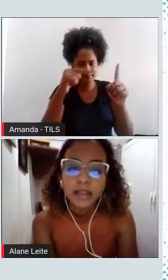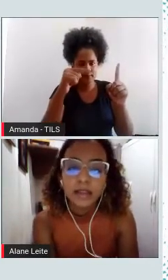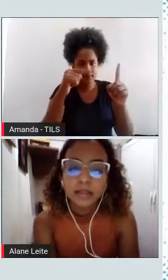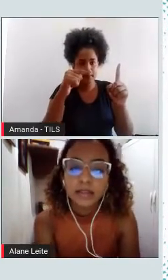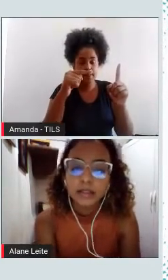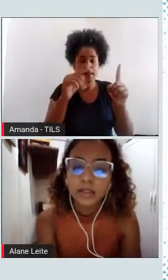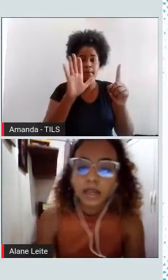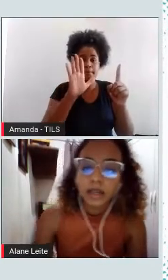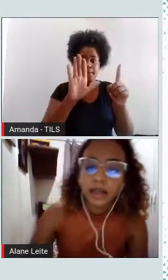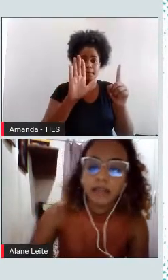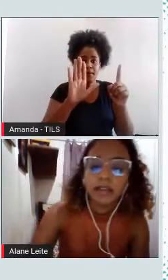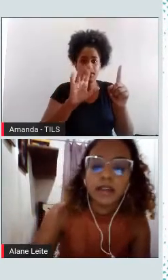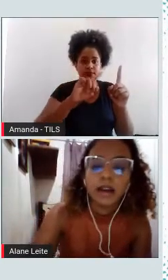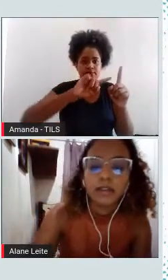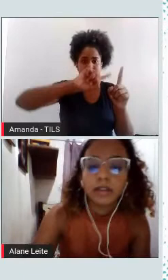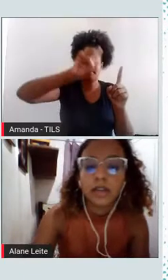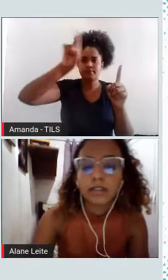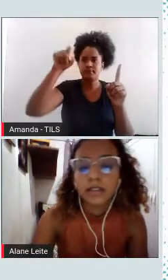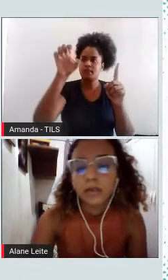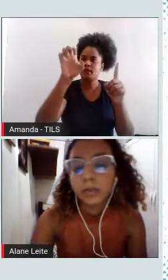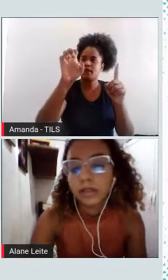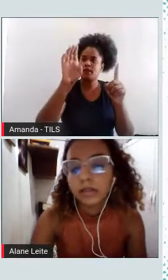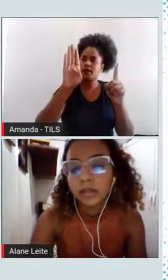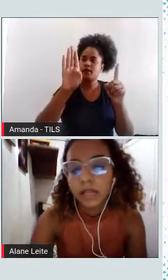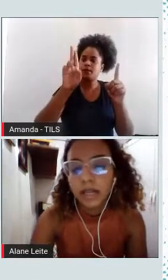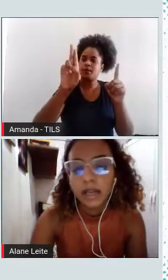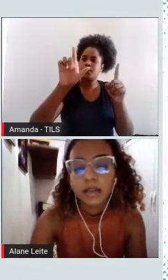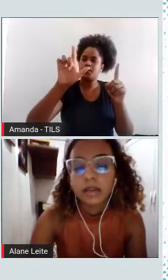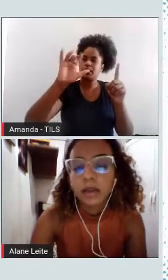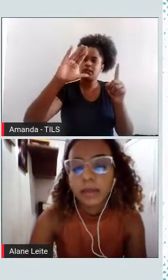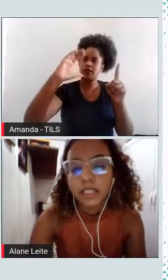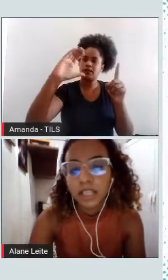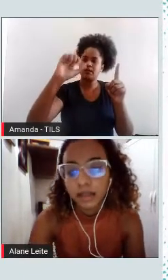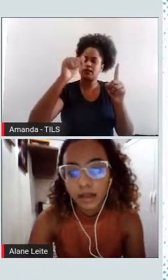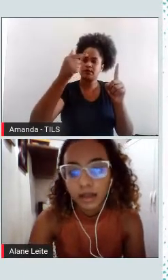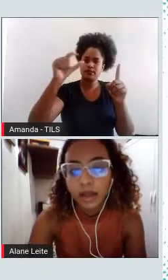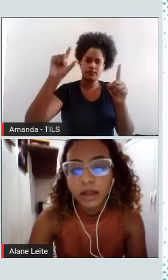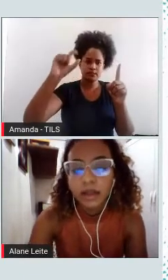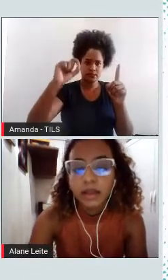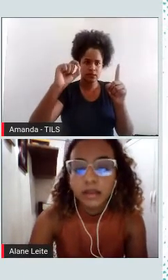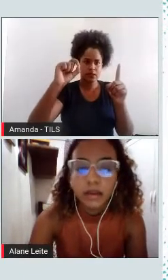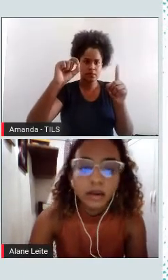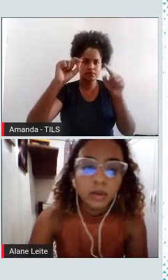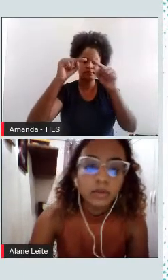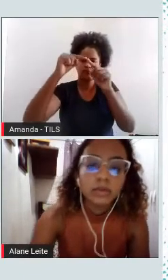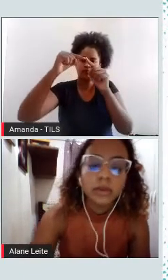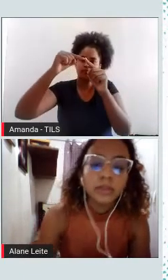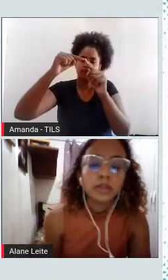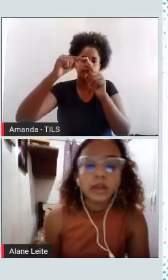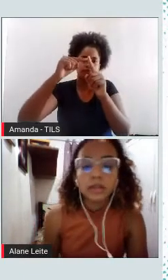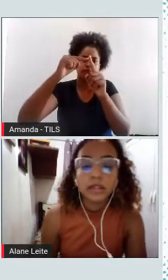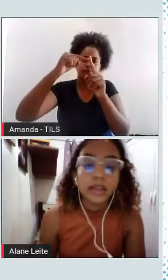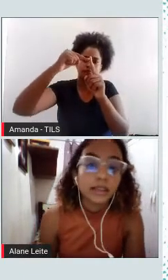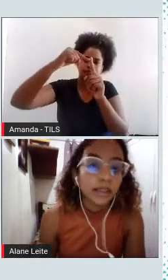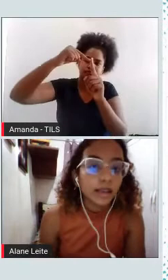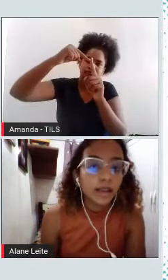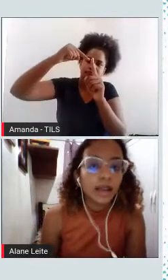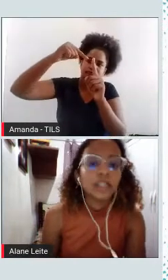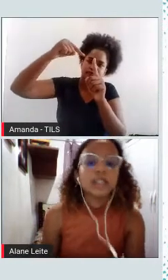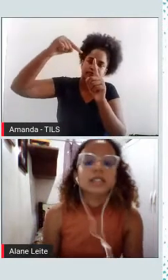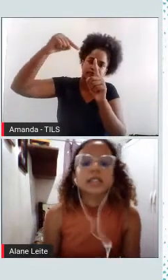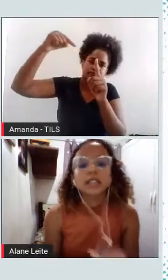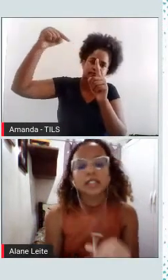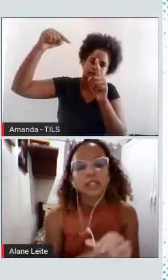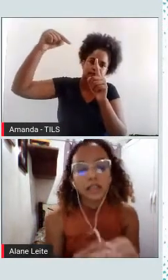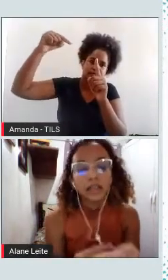ela varia. Tá vendo que ela é variável, ela vai subindo, ela não é mais reta. Então, numa mistura eutética,